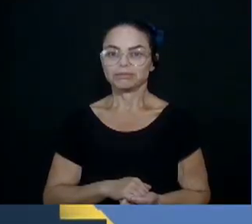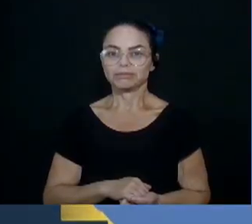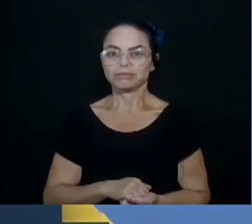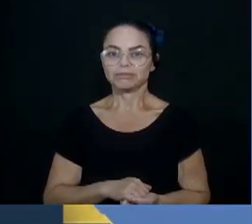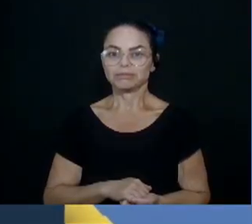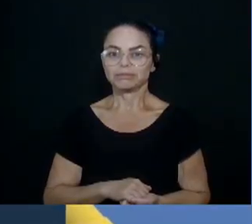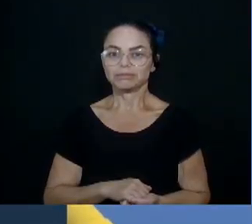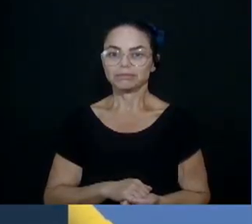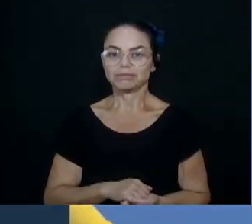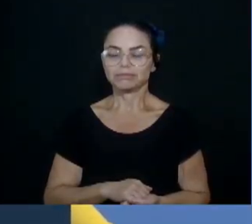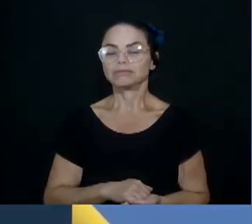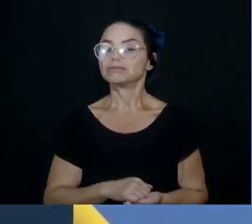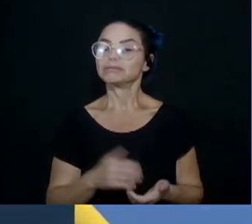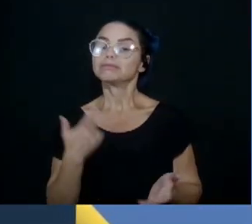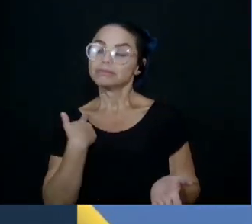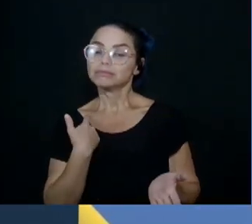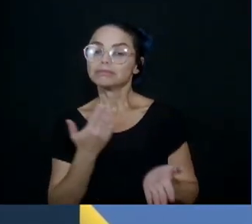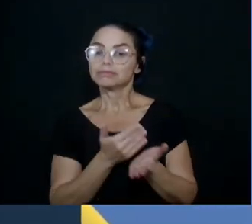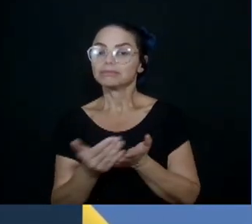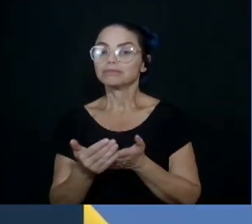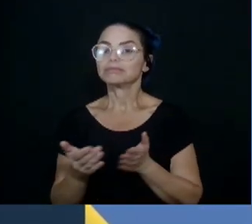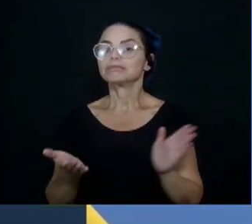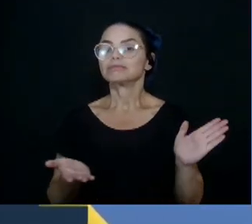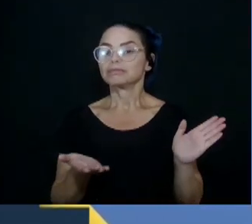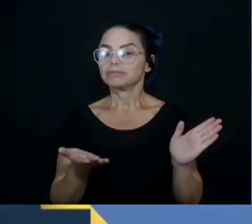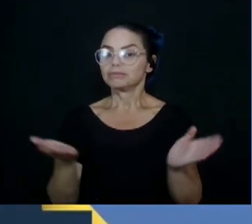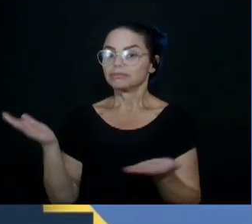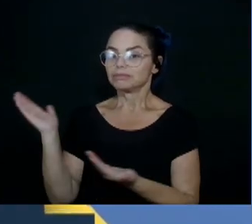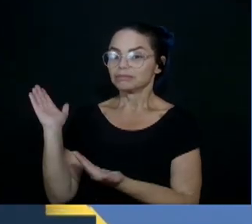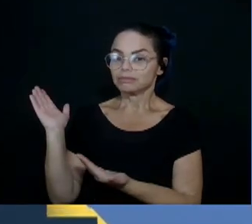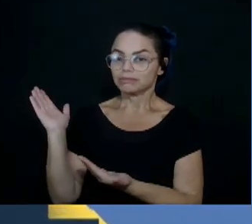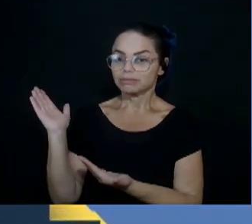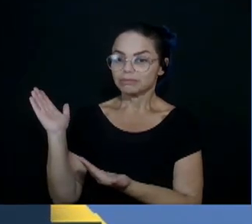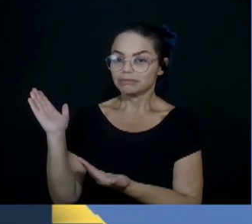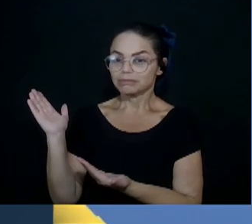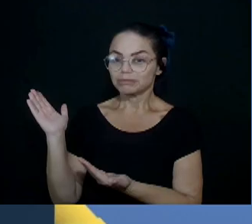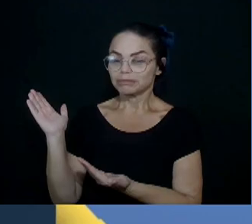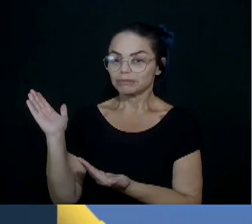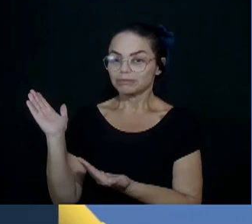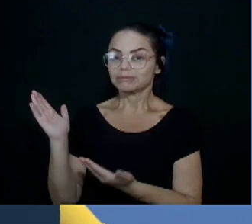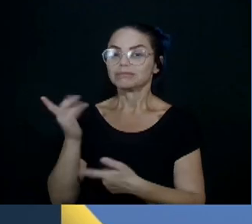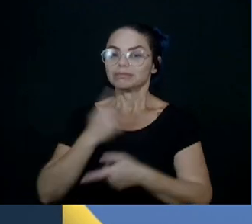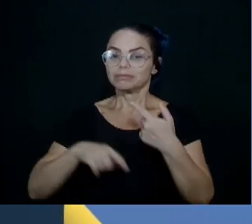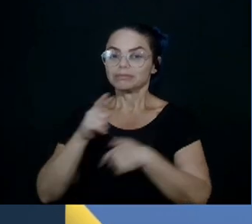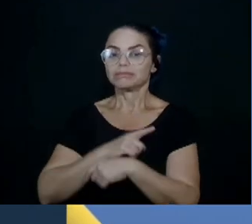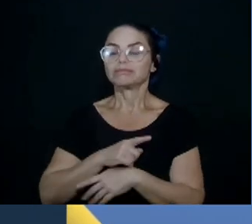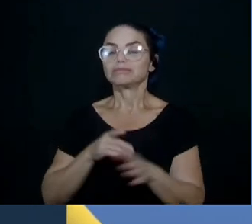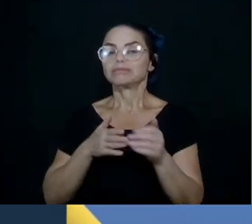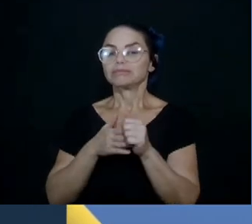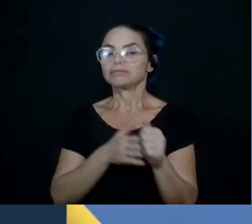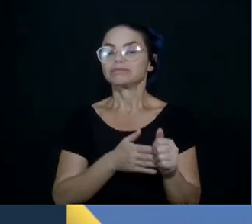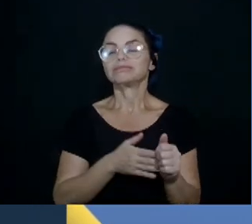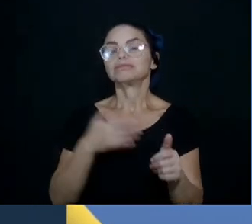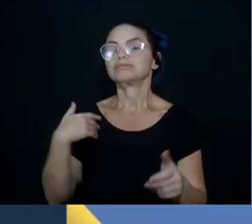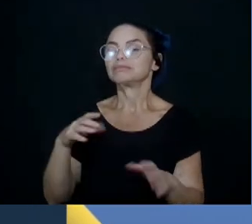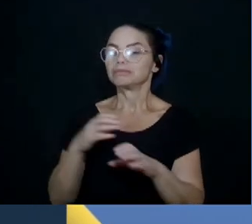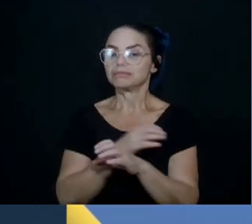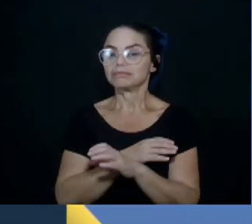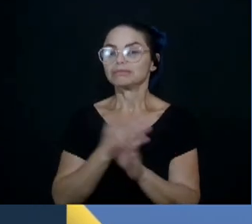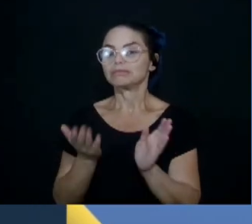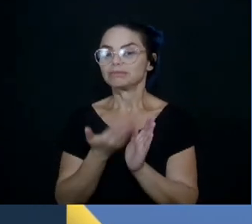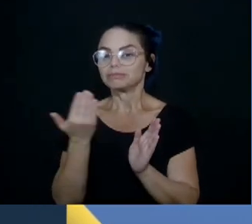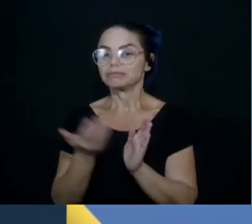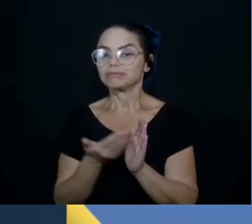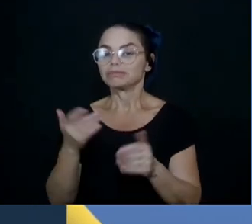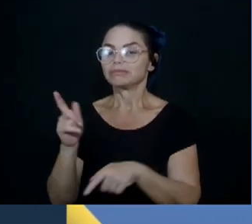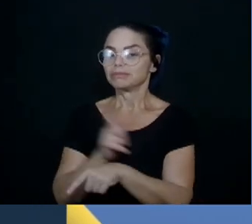A gente começa falando de Barbearia de Sucesso, o guia completo para abrir e gerenciar um